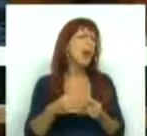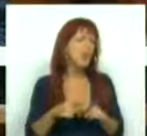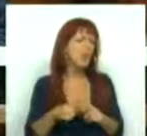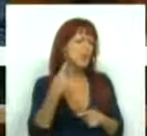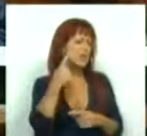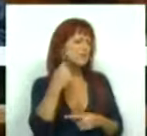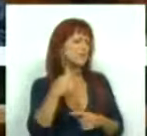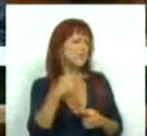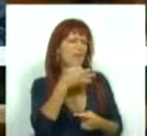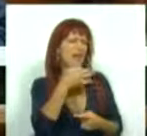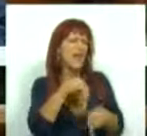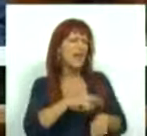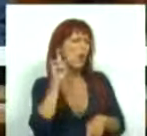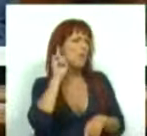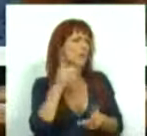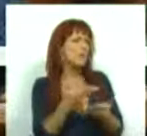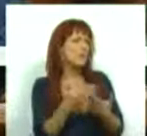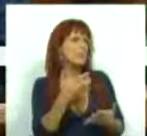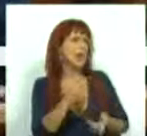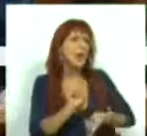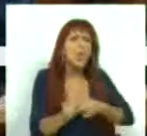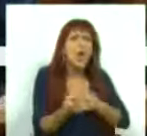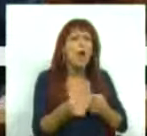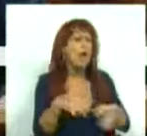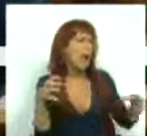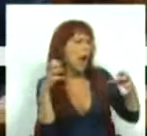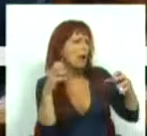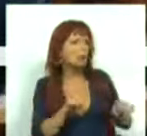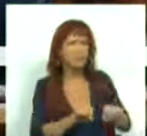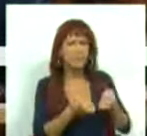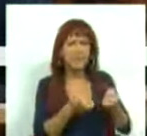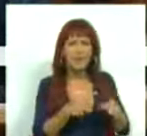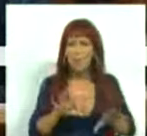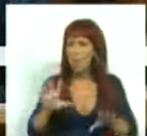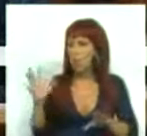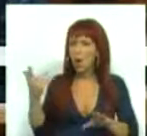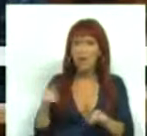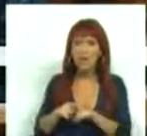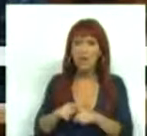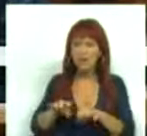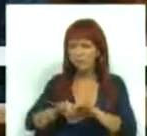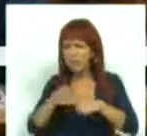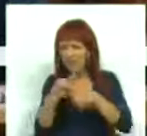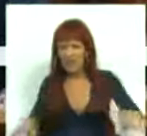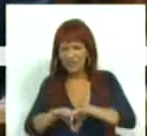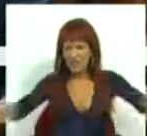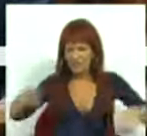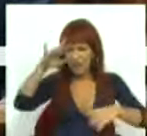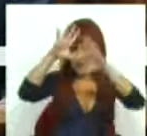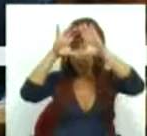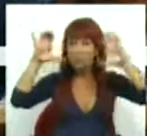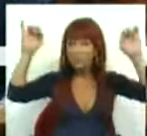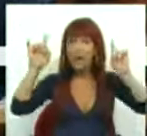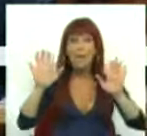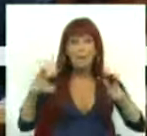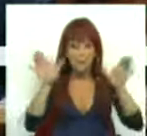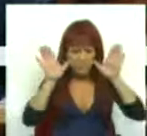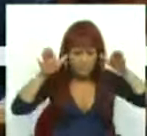que reproduzir aqui ou valorizar qualquer querela partidária ou qualquer clivagem ideológica,